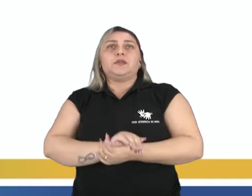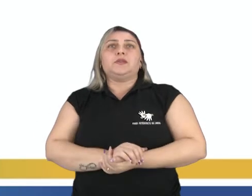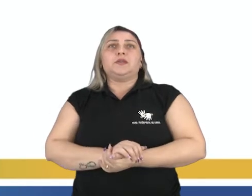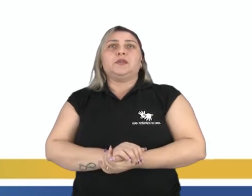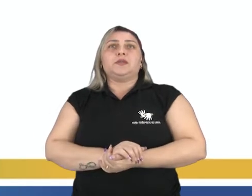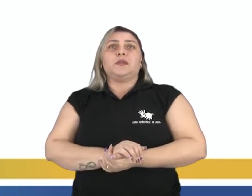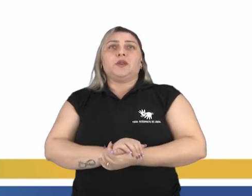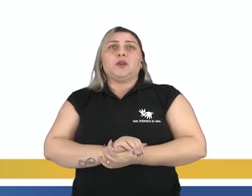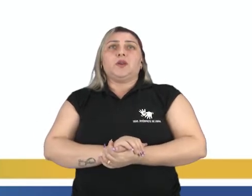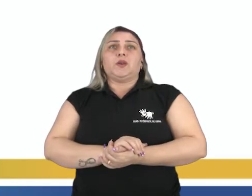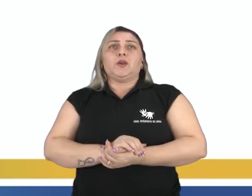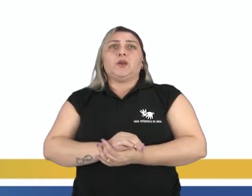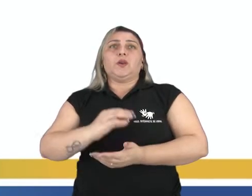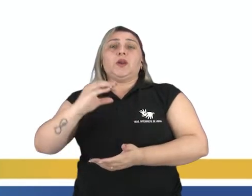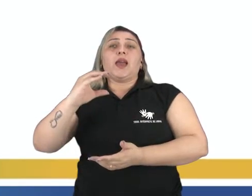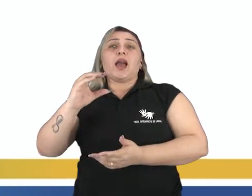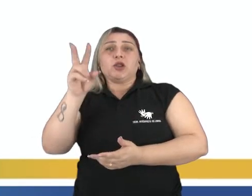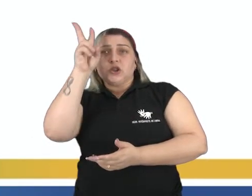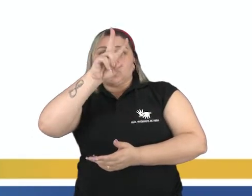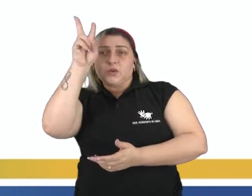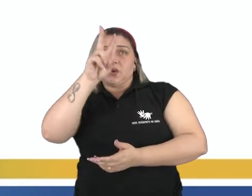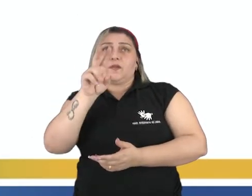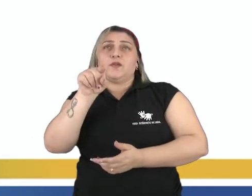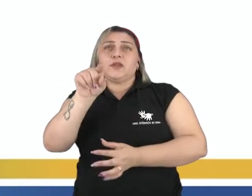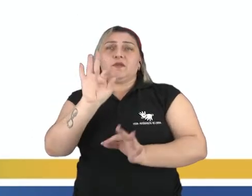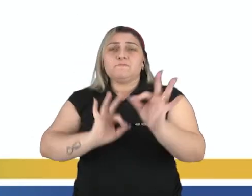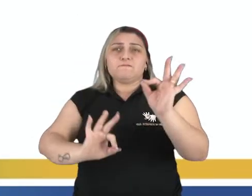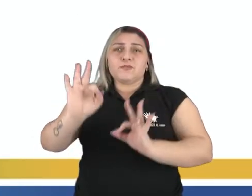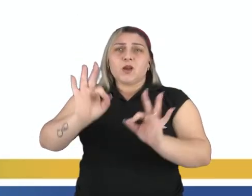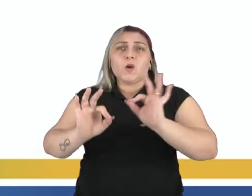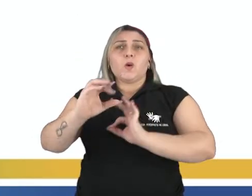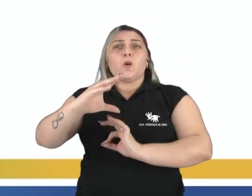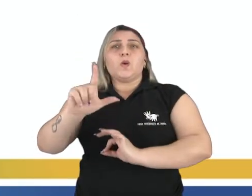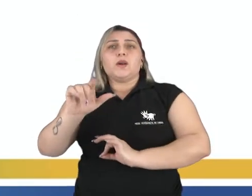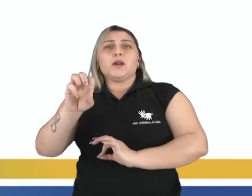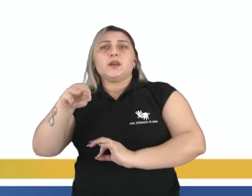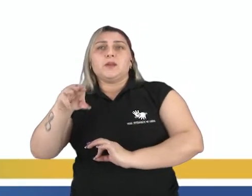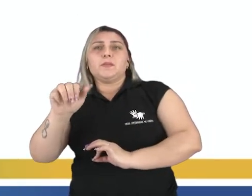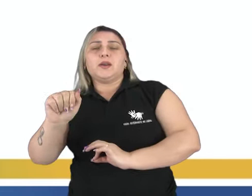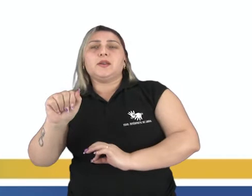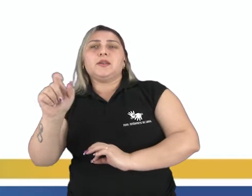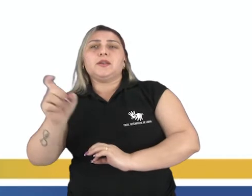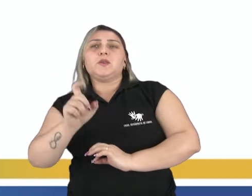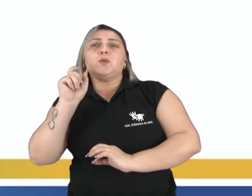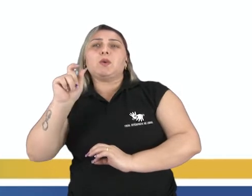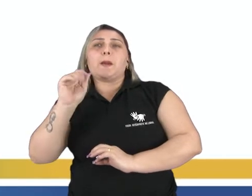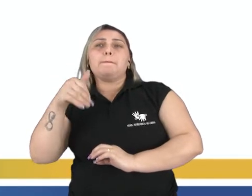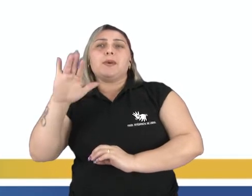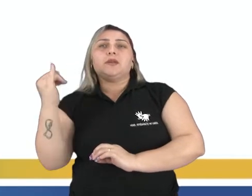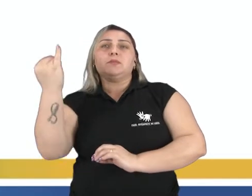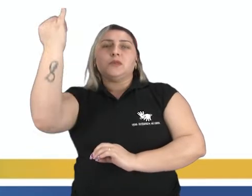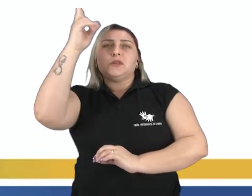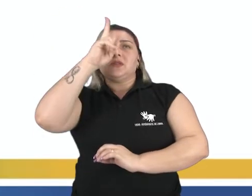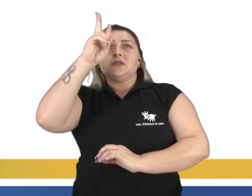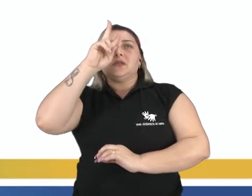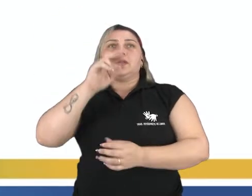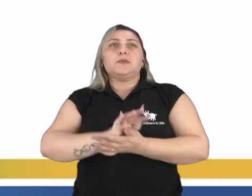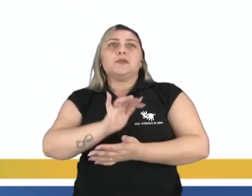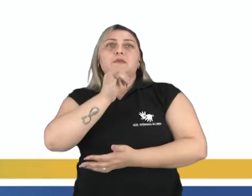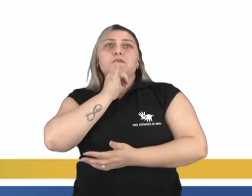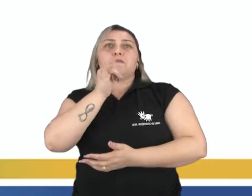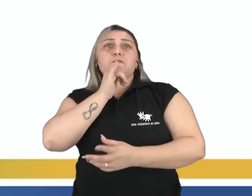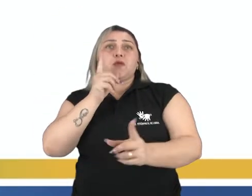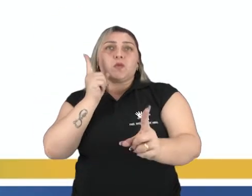personagens e o conflito você vai elaborar o clímax ou seja o ponto alto da história por exemplo